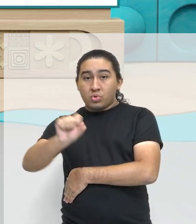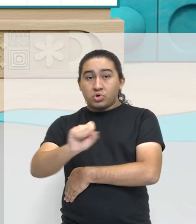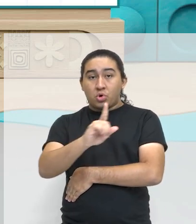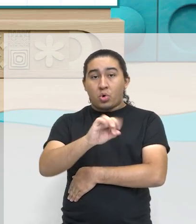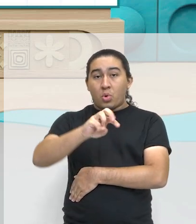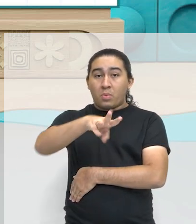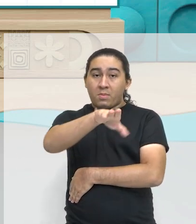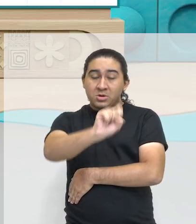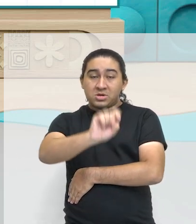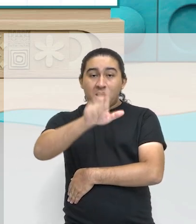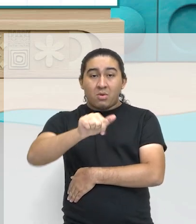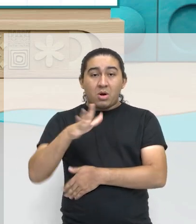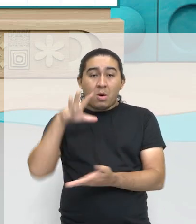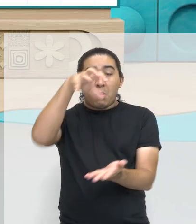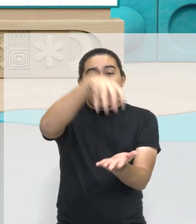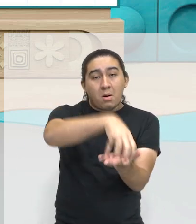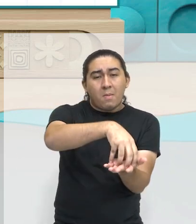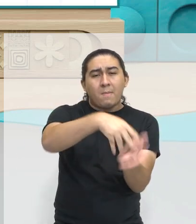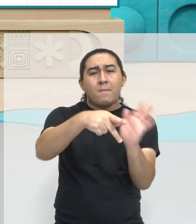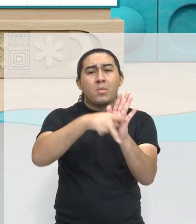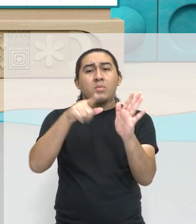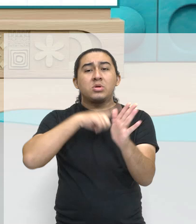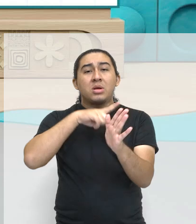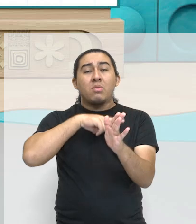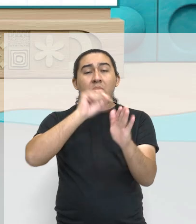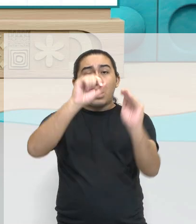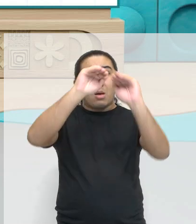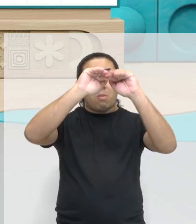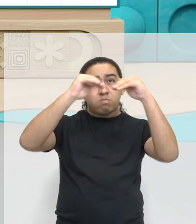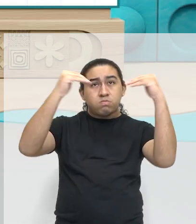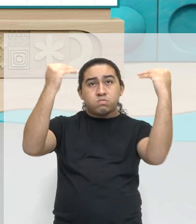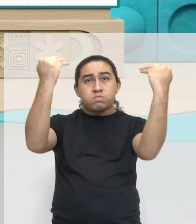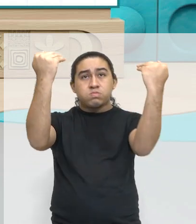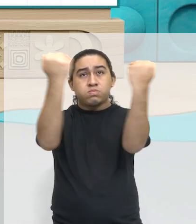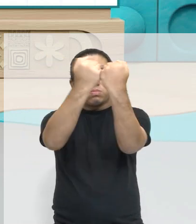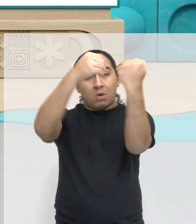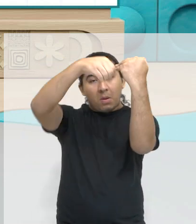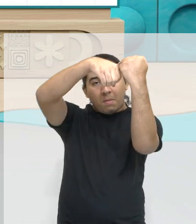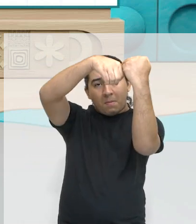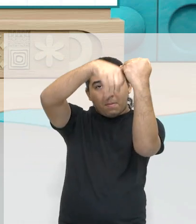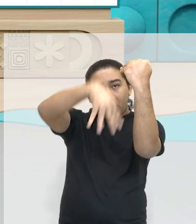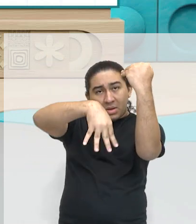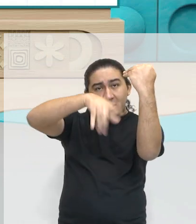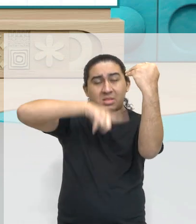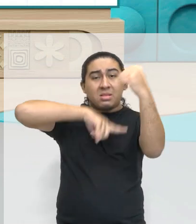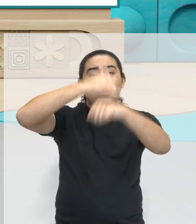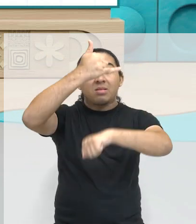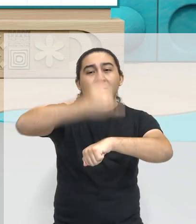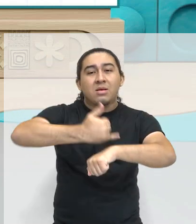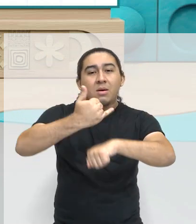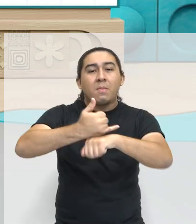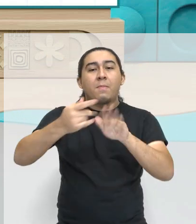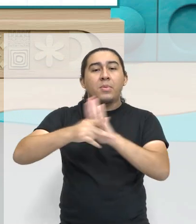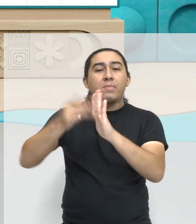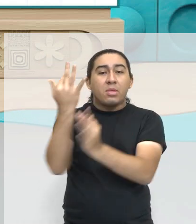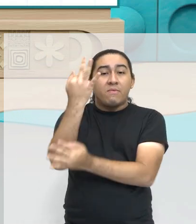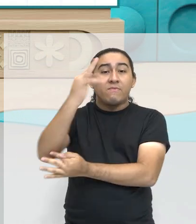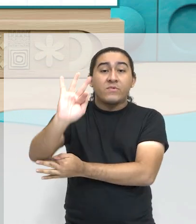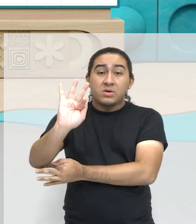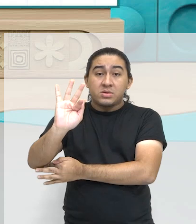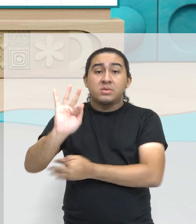uma homenagem ao compositor brasileiro Carlos Gomes, que é a música, né? Ao centro, um